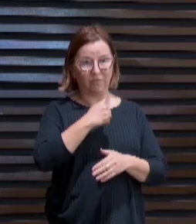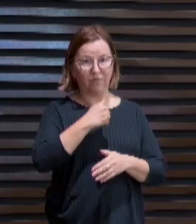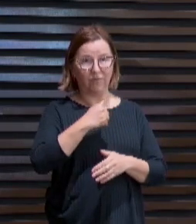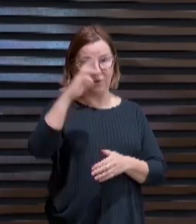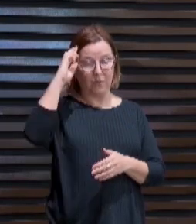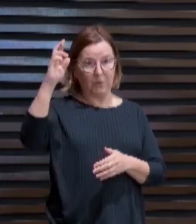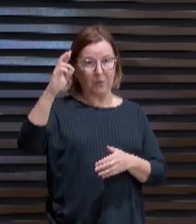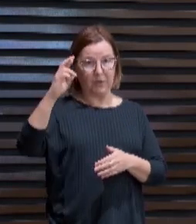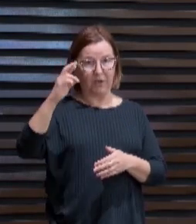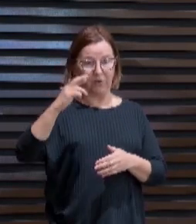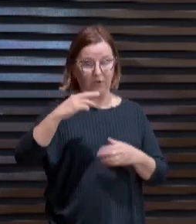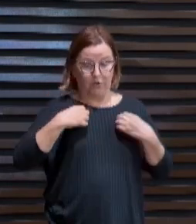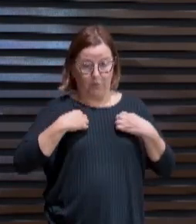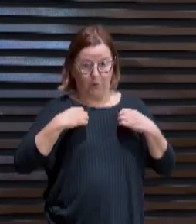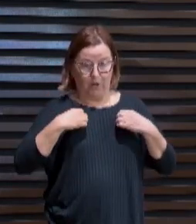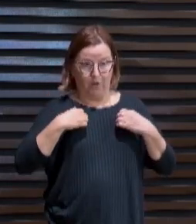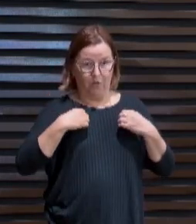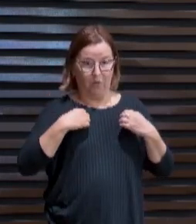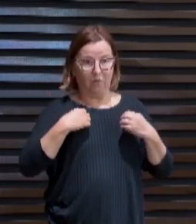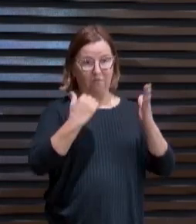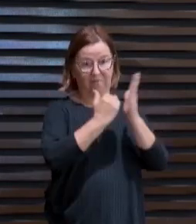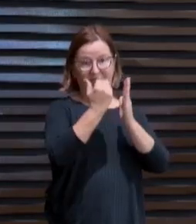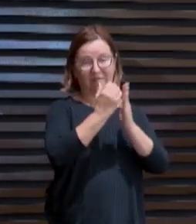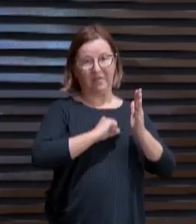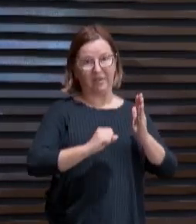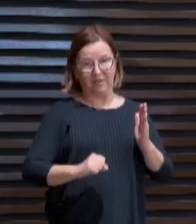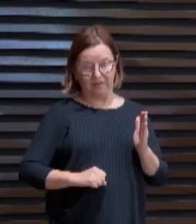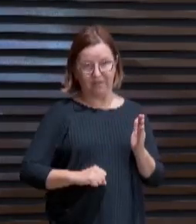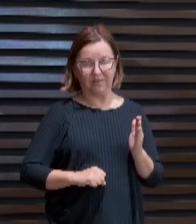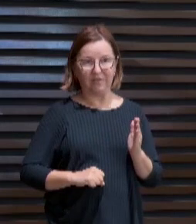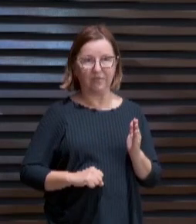sumo sacerdote, passeando por entre aqueles candeeiros.